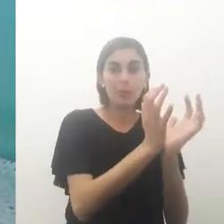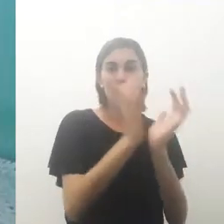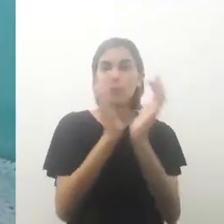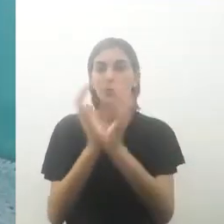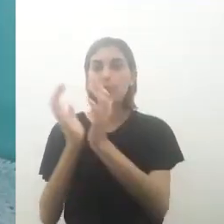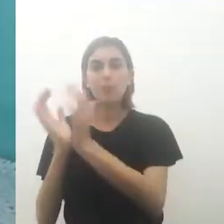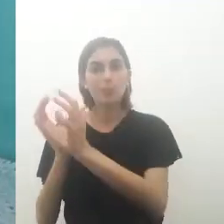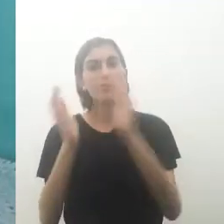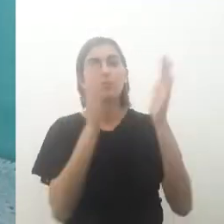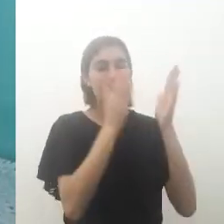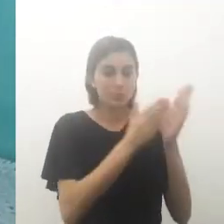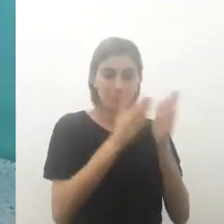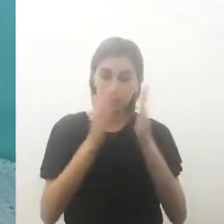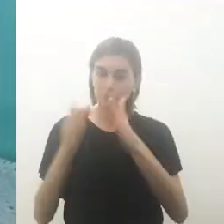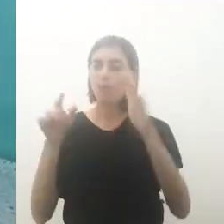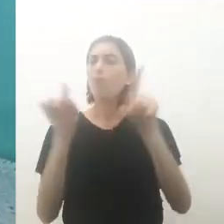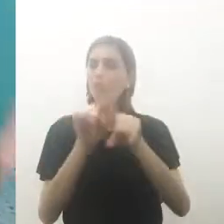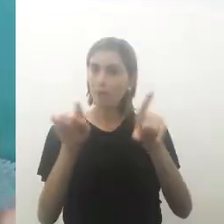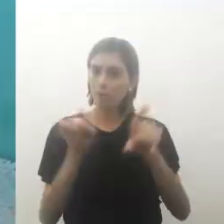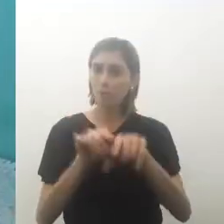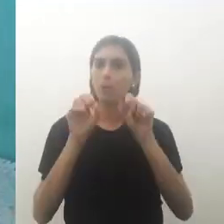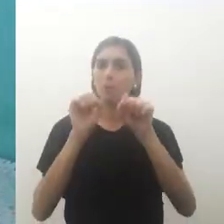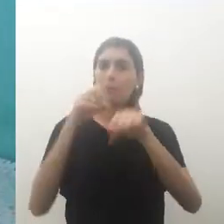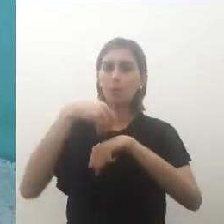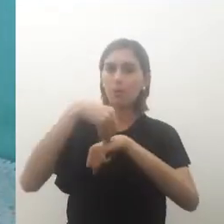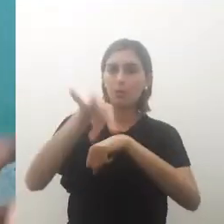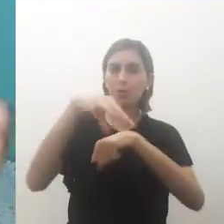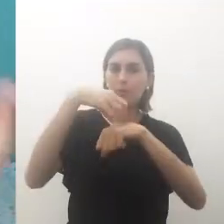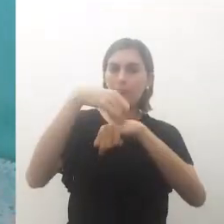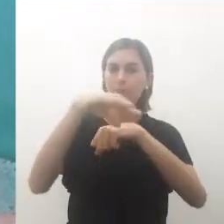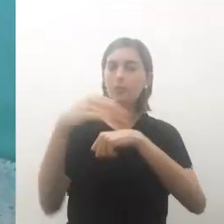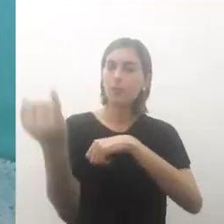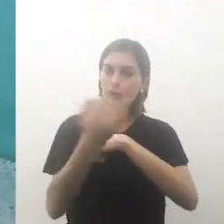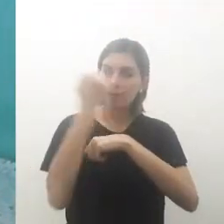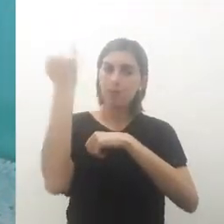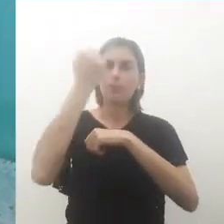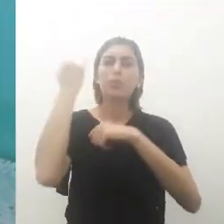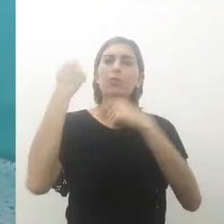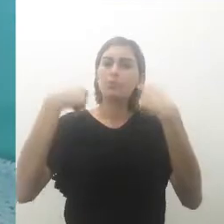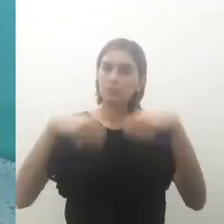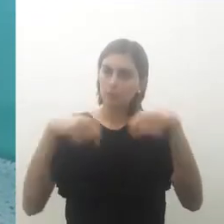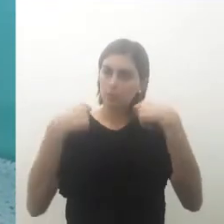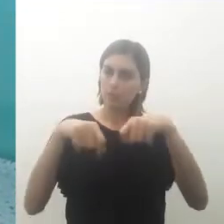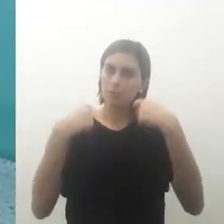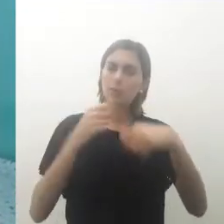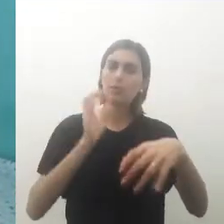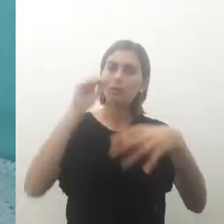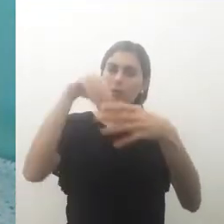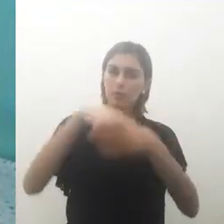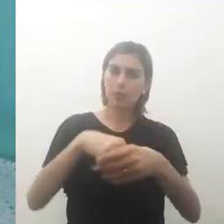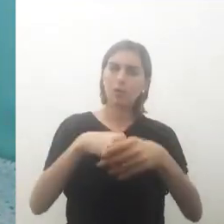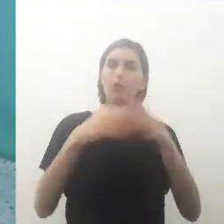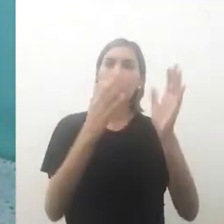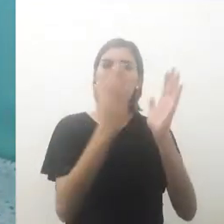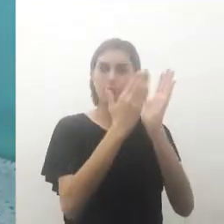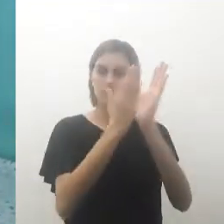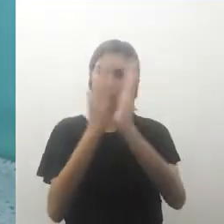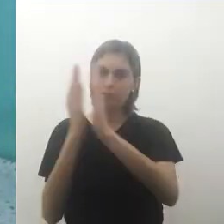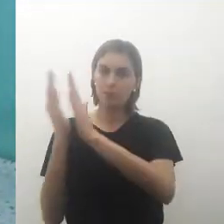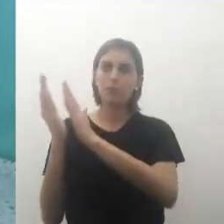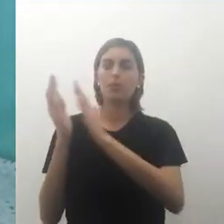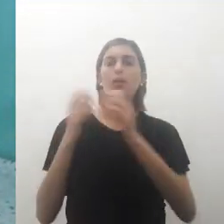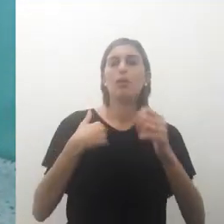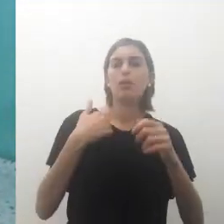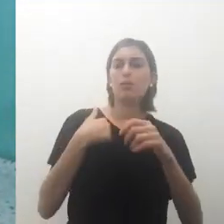de organizar também. A gente pode trazer vários elementos importantíssimos e necessários para dentro do universo